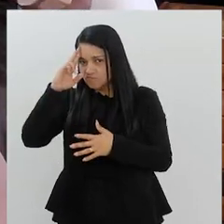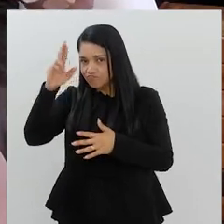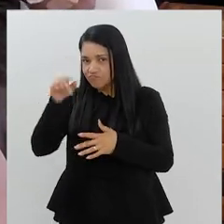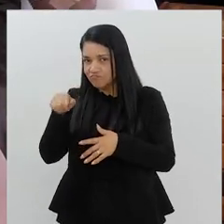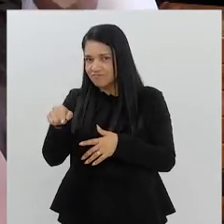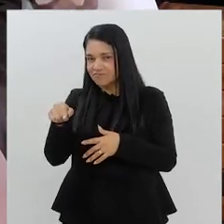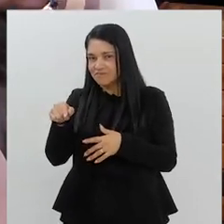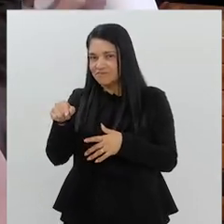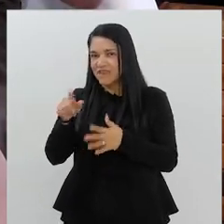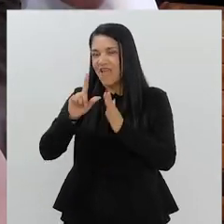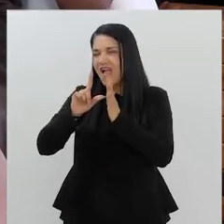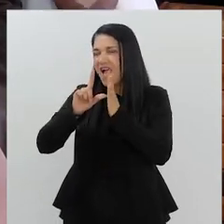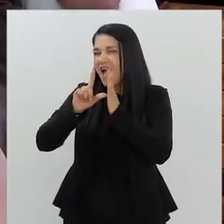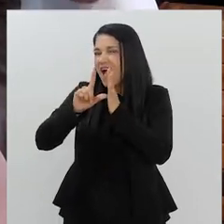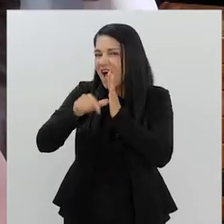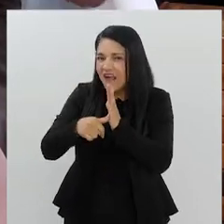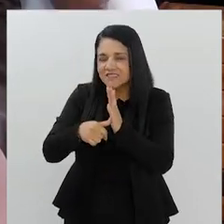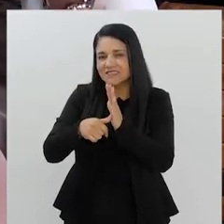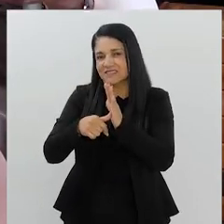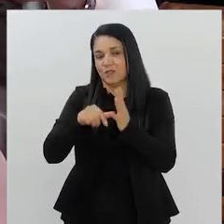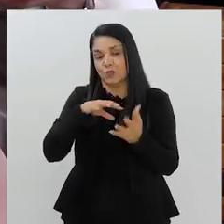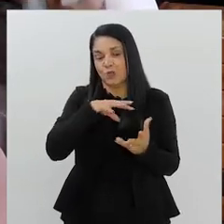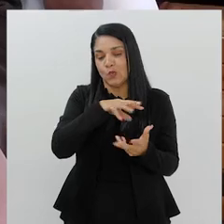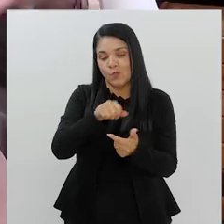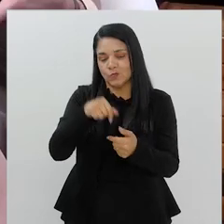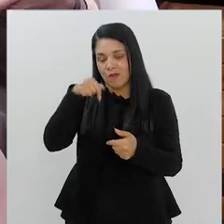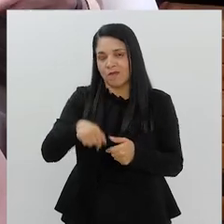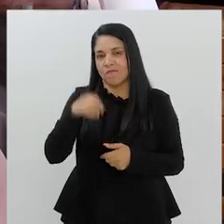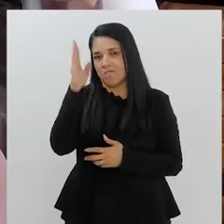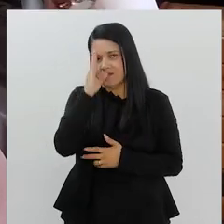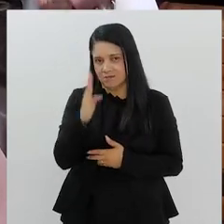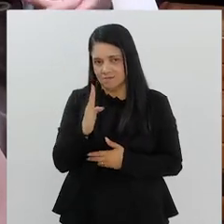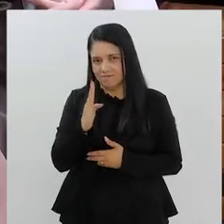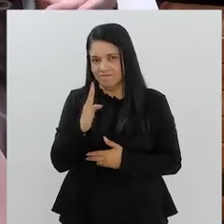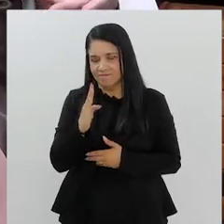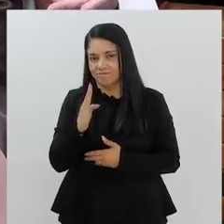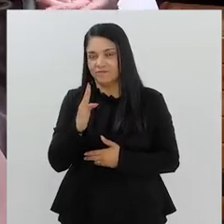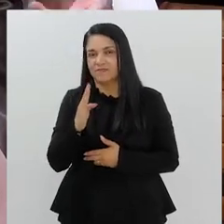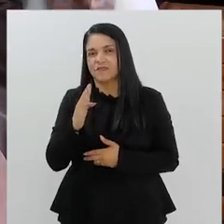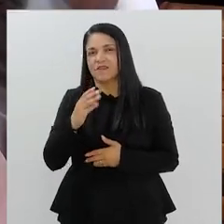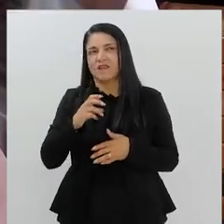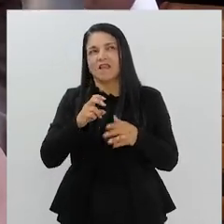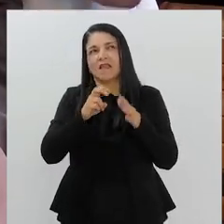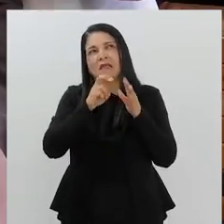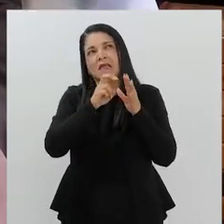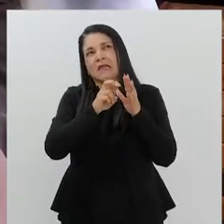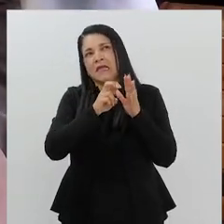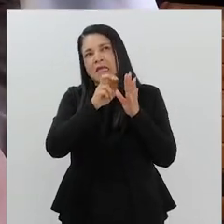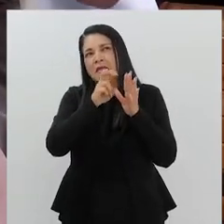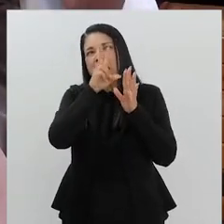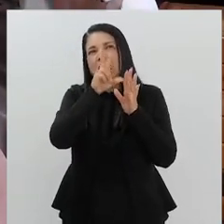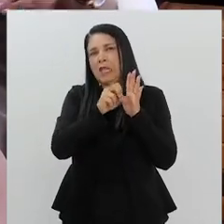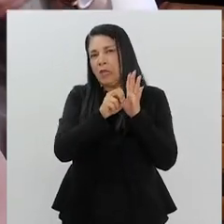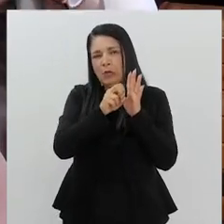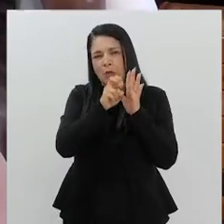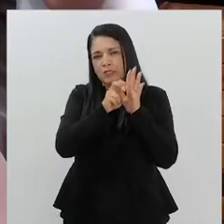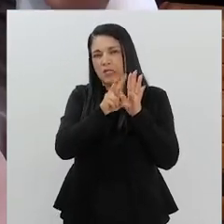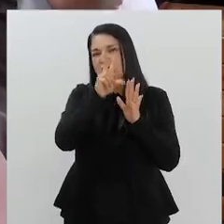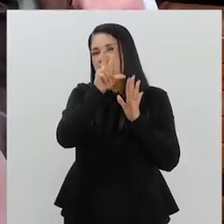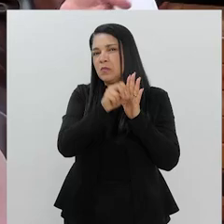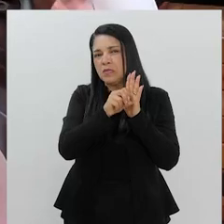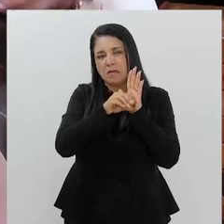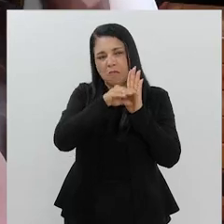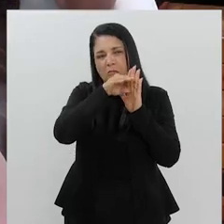empresários é um dos mais atrasados do mundo é no Brasil nós estamos na quadra sei lá na na